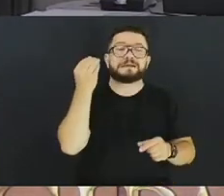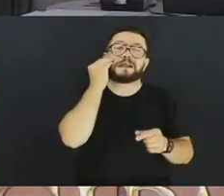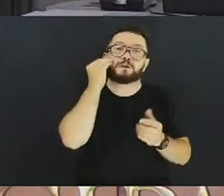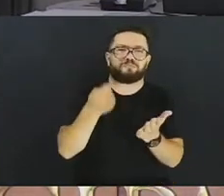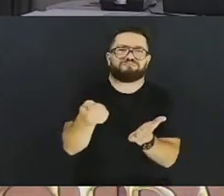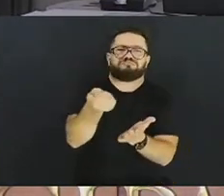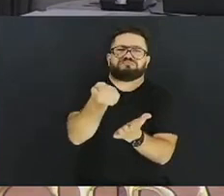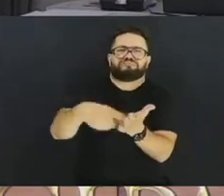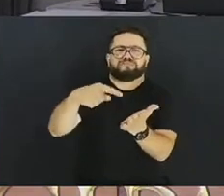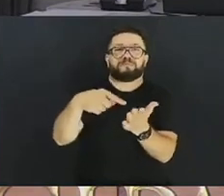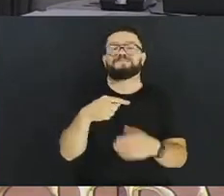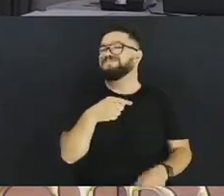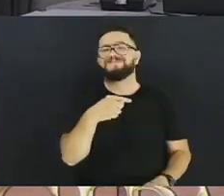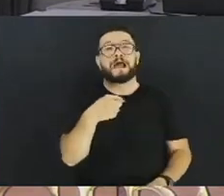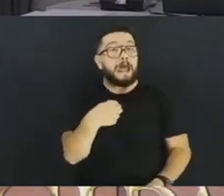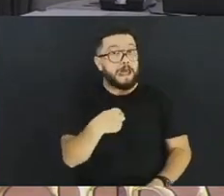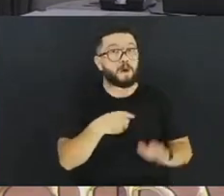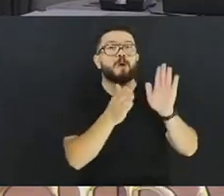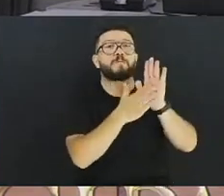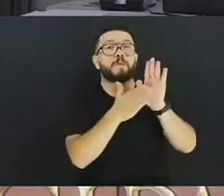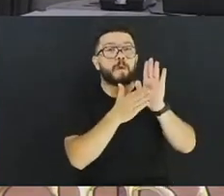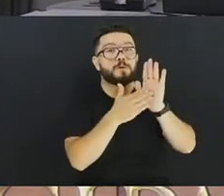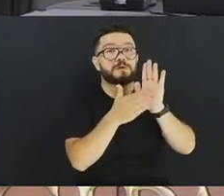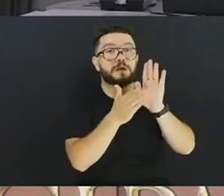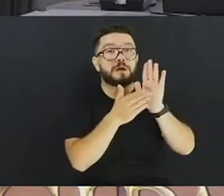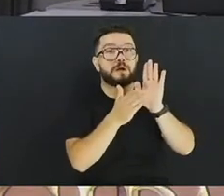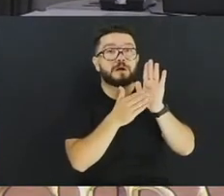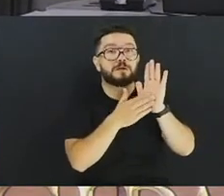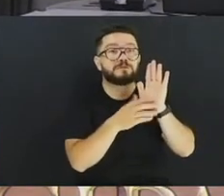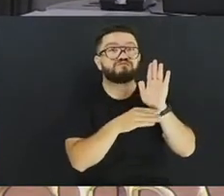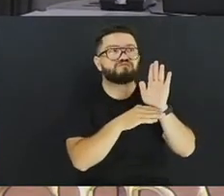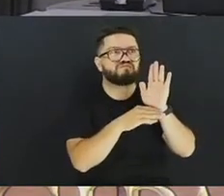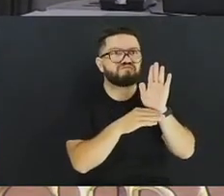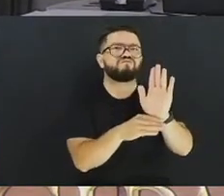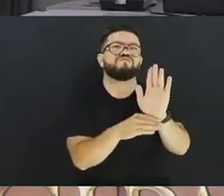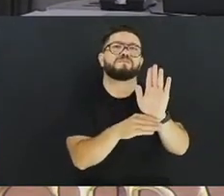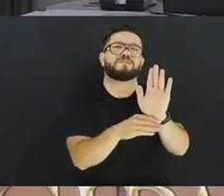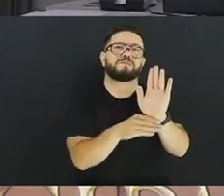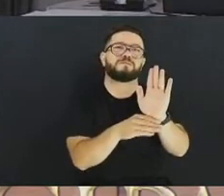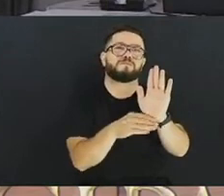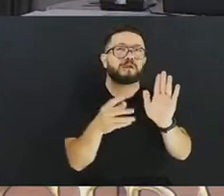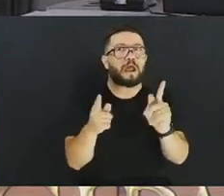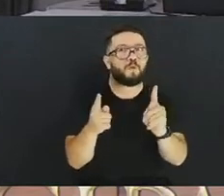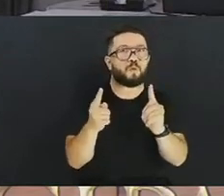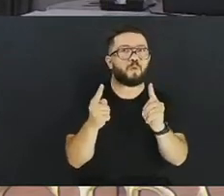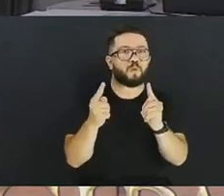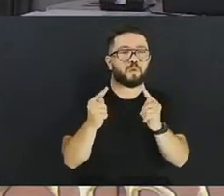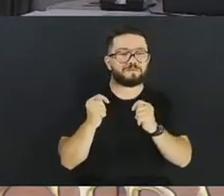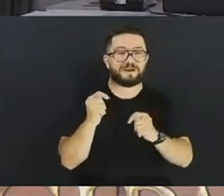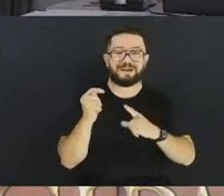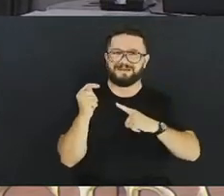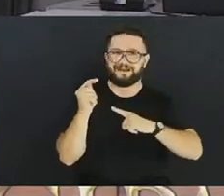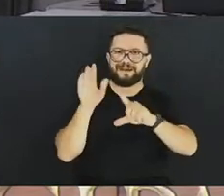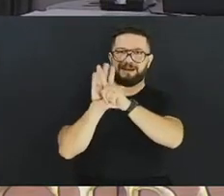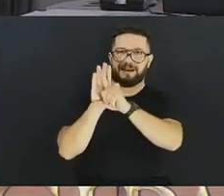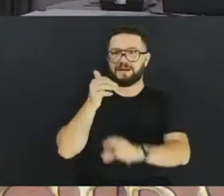propondo de salvar a Araucária pelo bolso, certo? Então, a legislação, aquela 20.223,